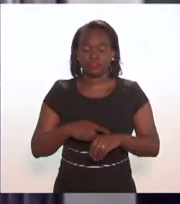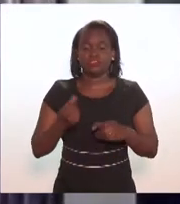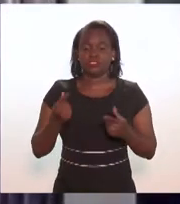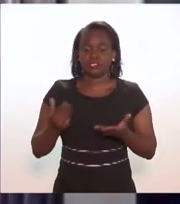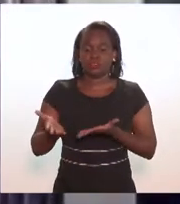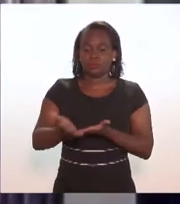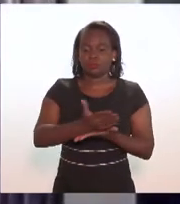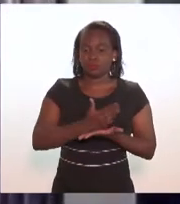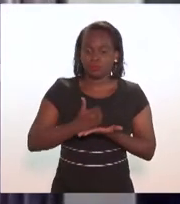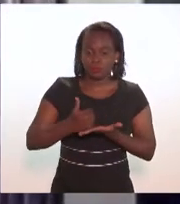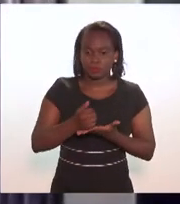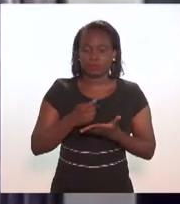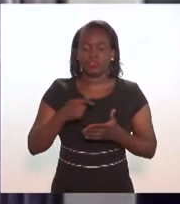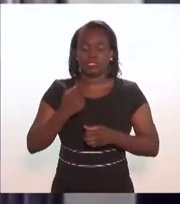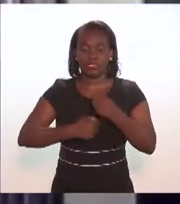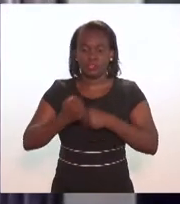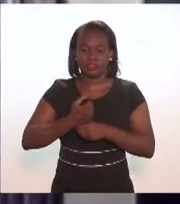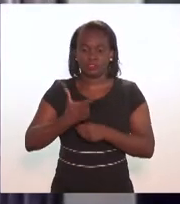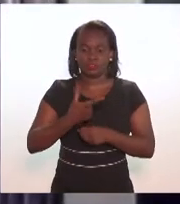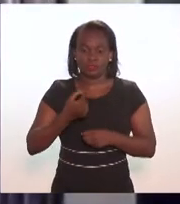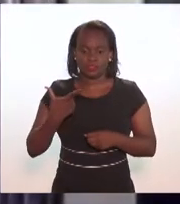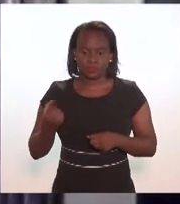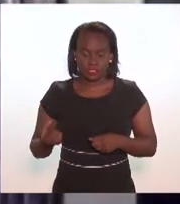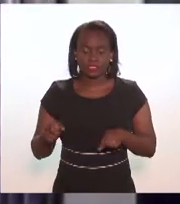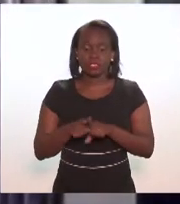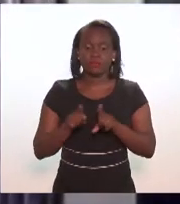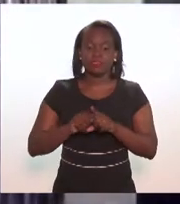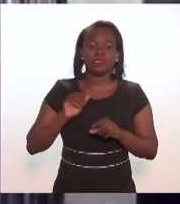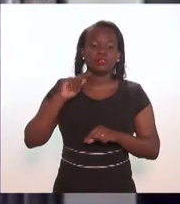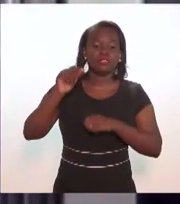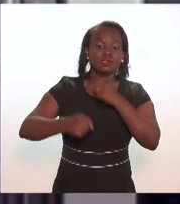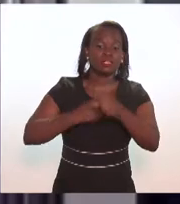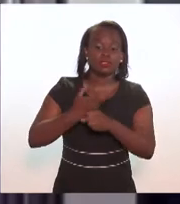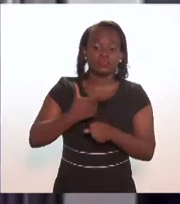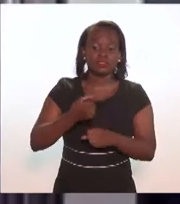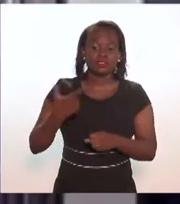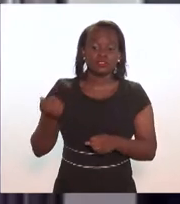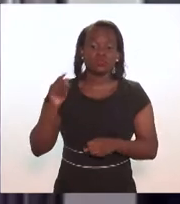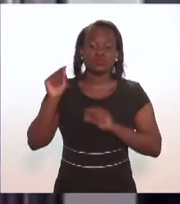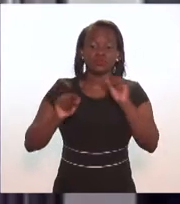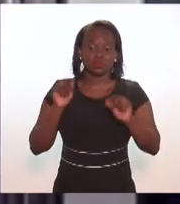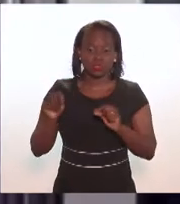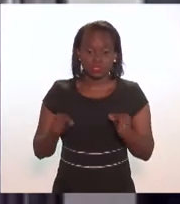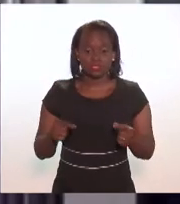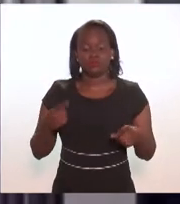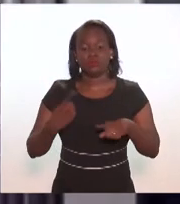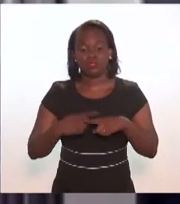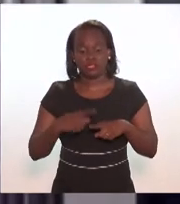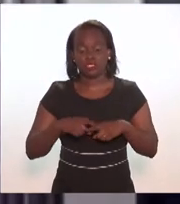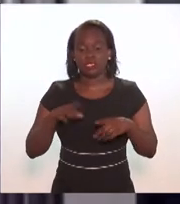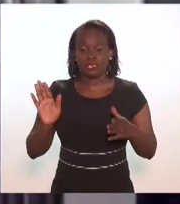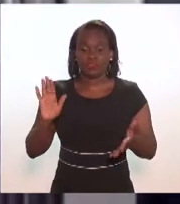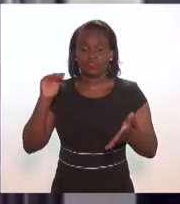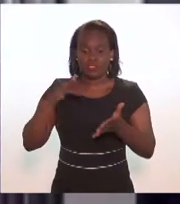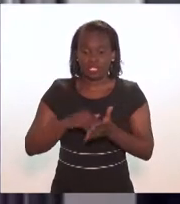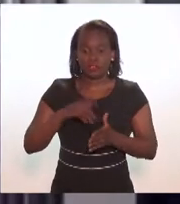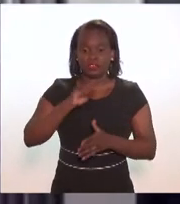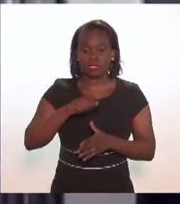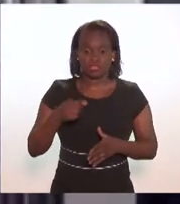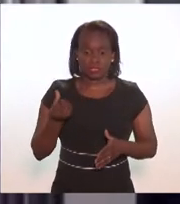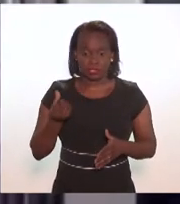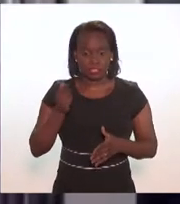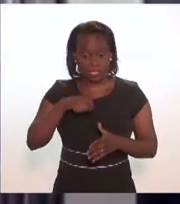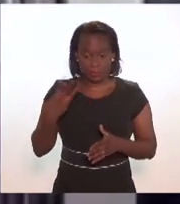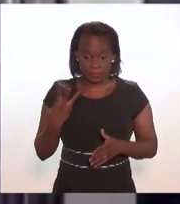em 2020, respectivas para 2021, visto estarmos finalizando o primeiro